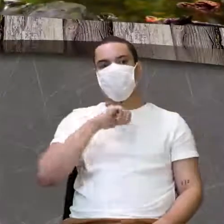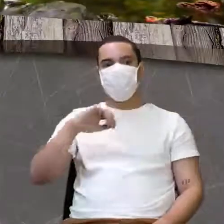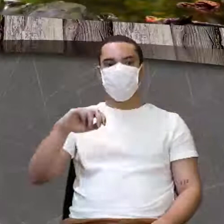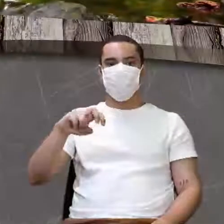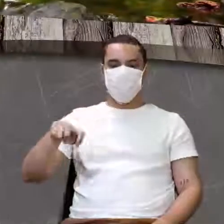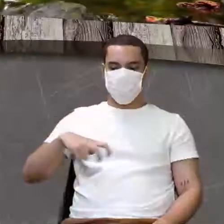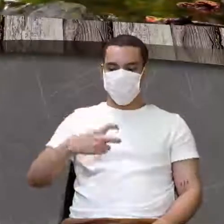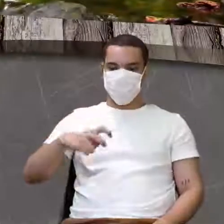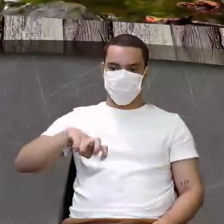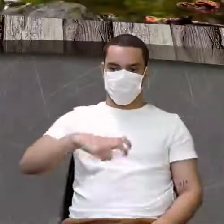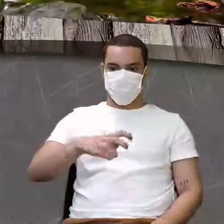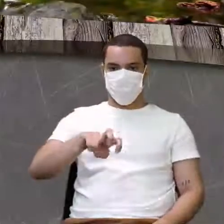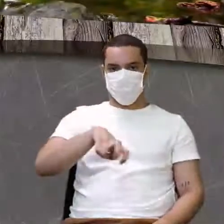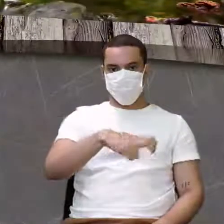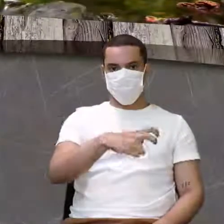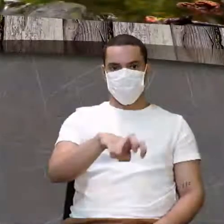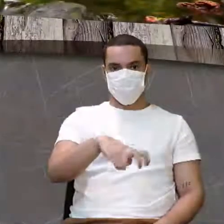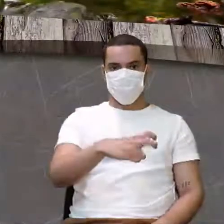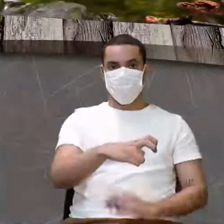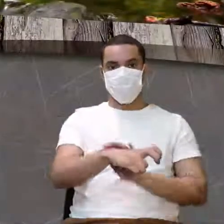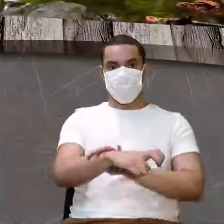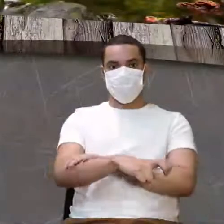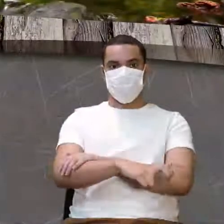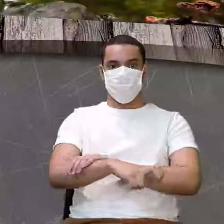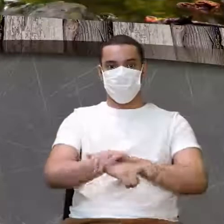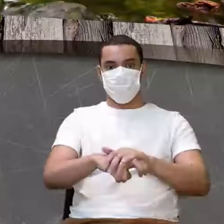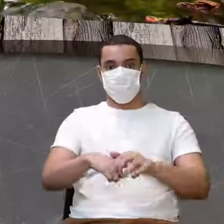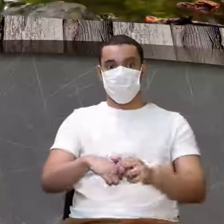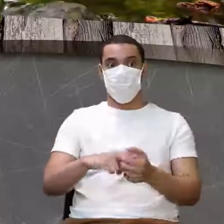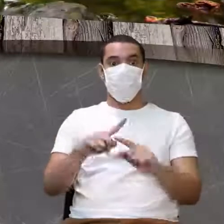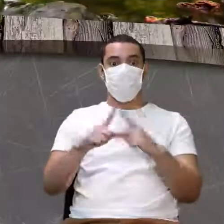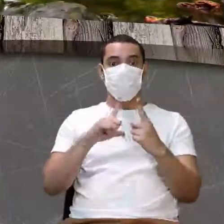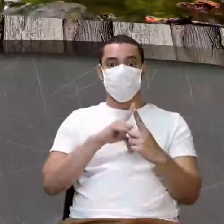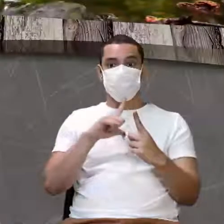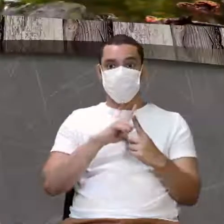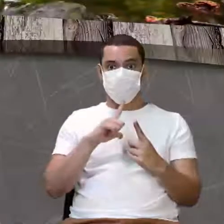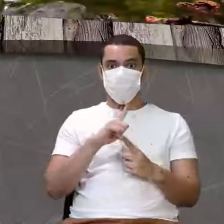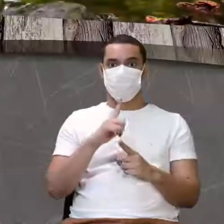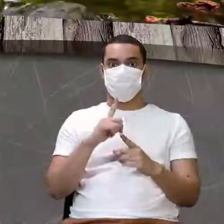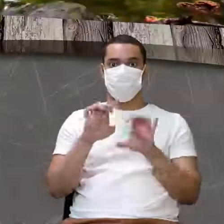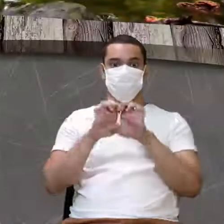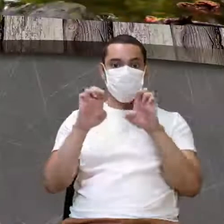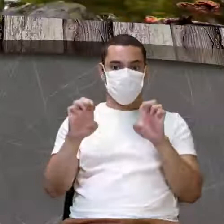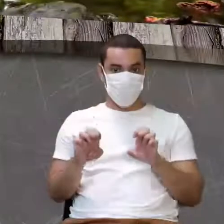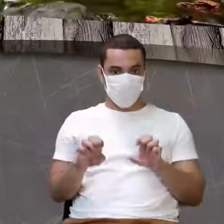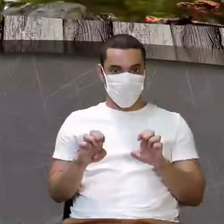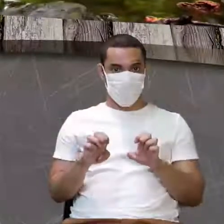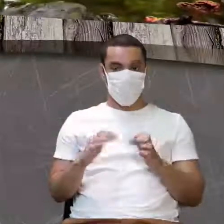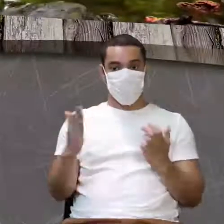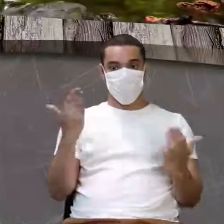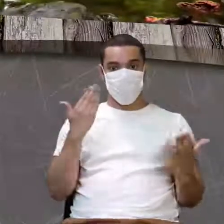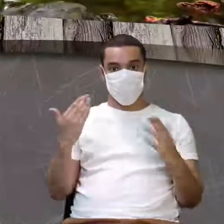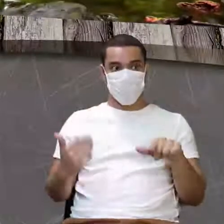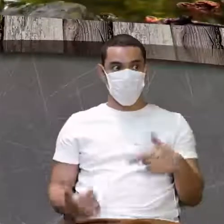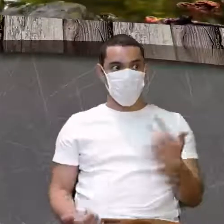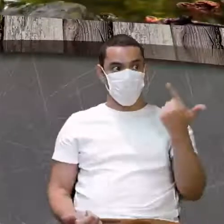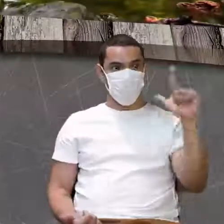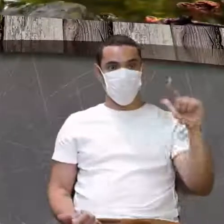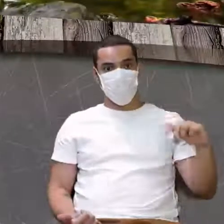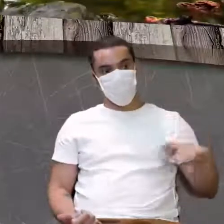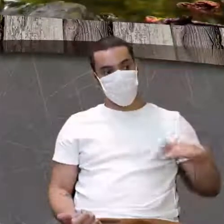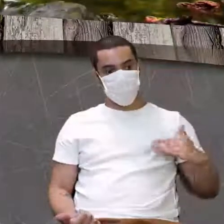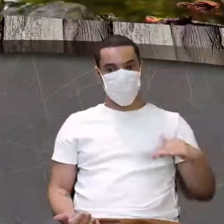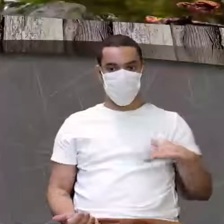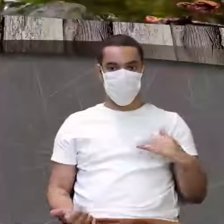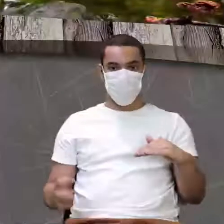que tenha as suas estruturas locomotoras, e aí você compara um outro réptil com